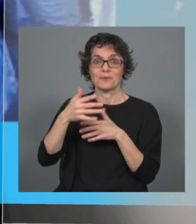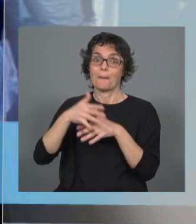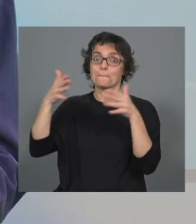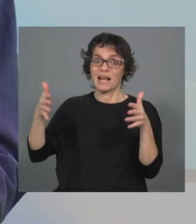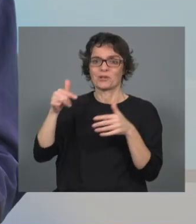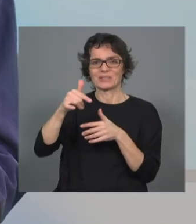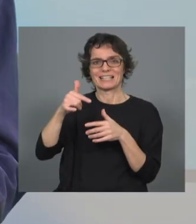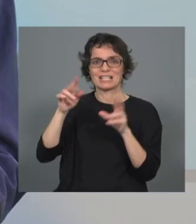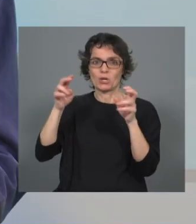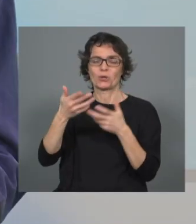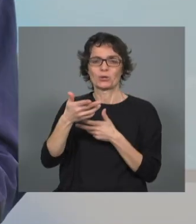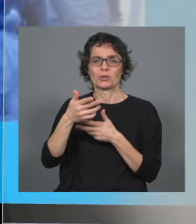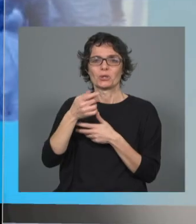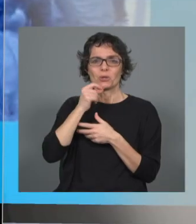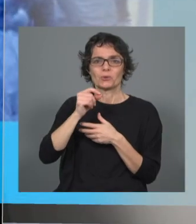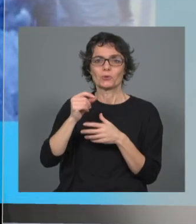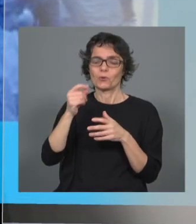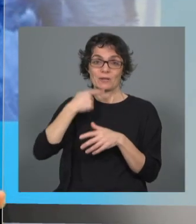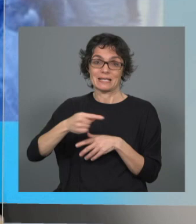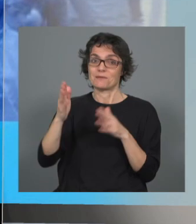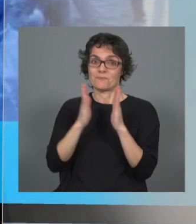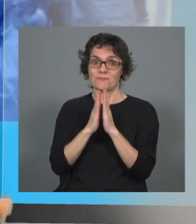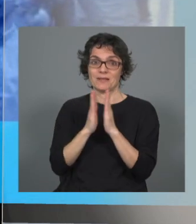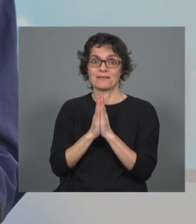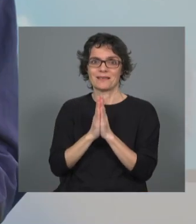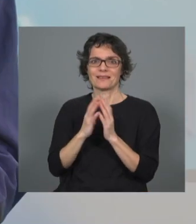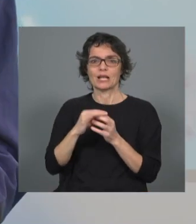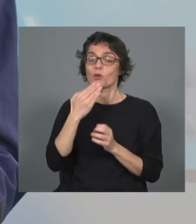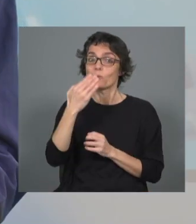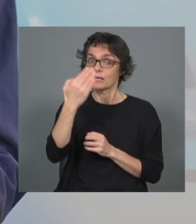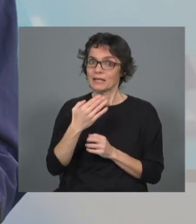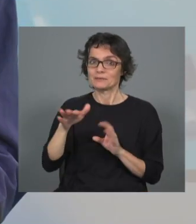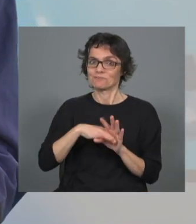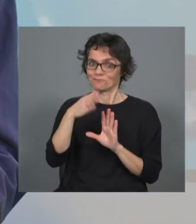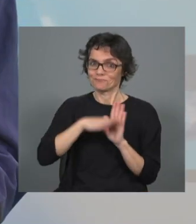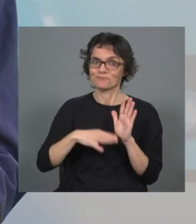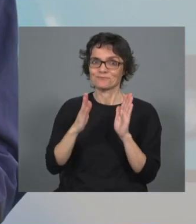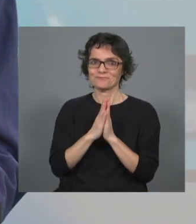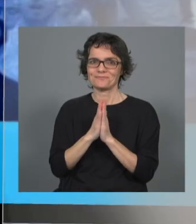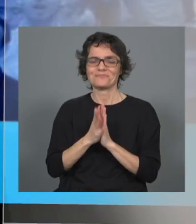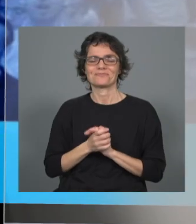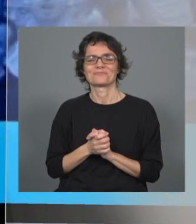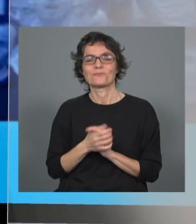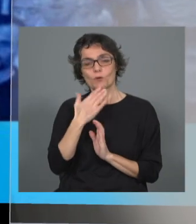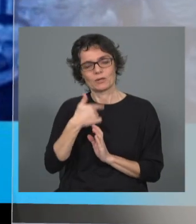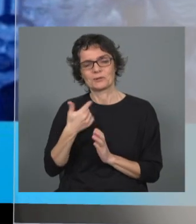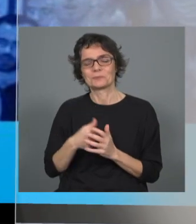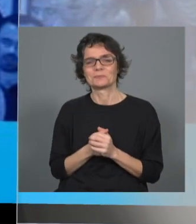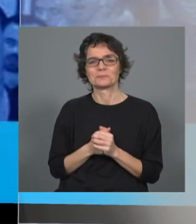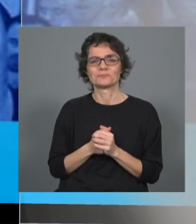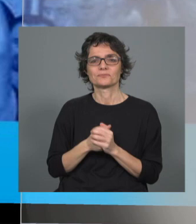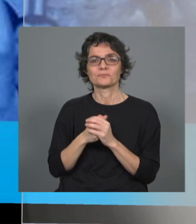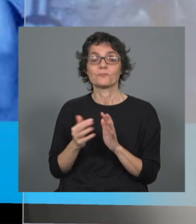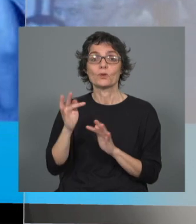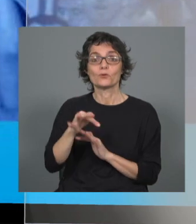diz, a Semana Santa. Obrigado pela tua passagem aqui pelo programa Eclésia. A terminar, como